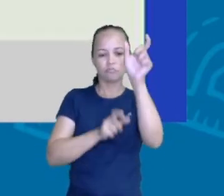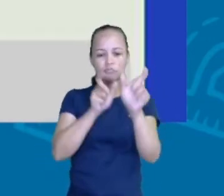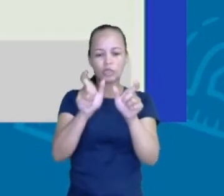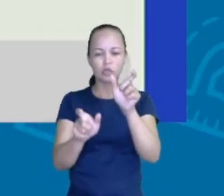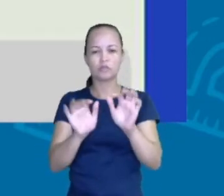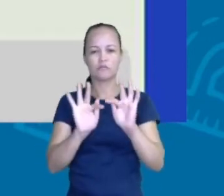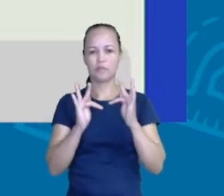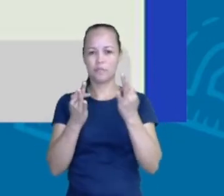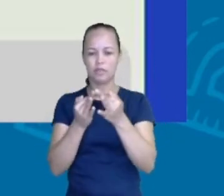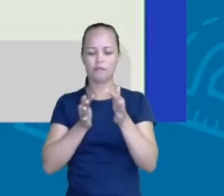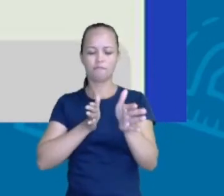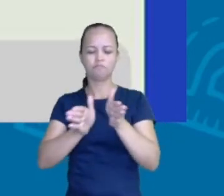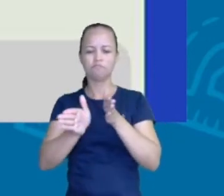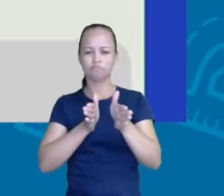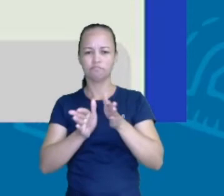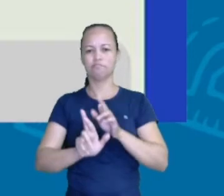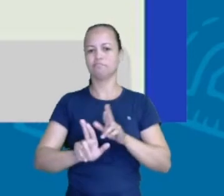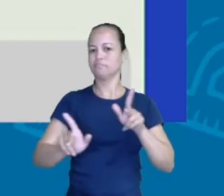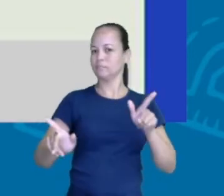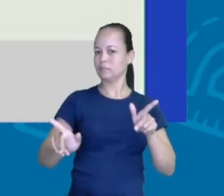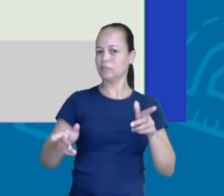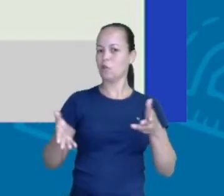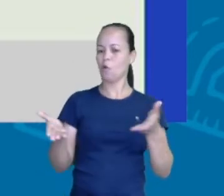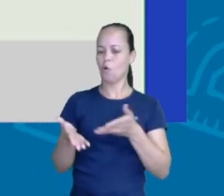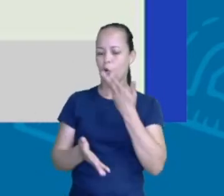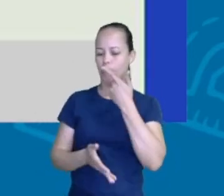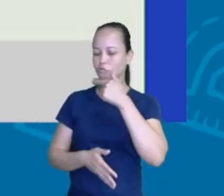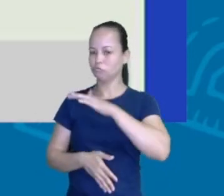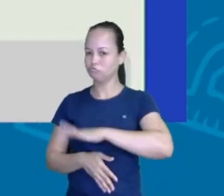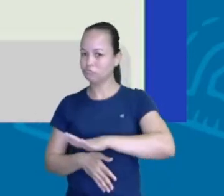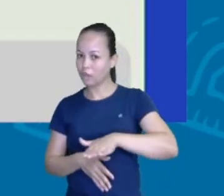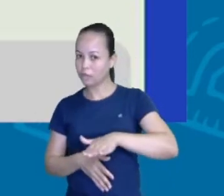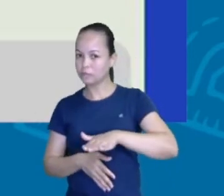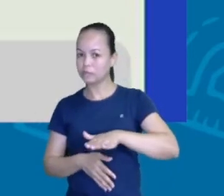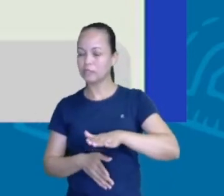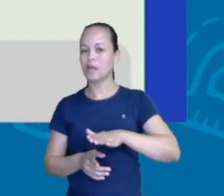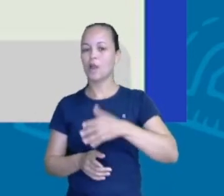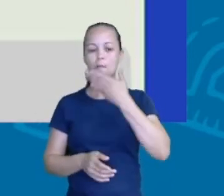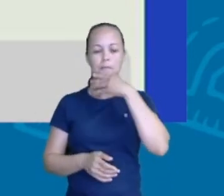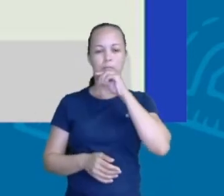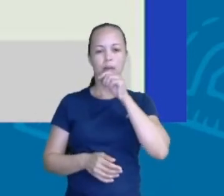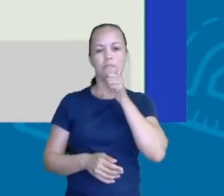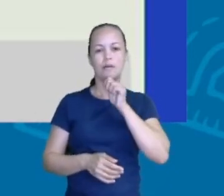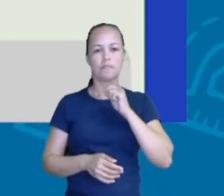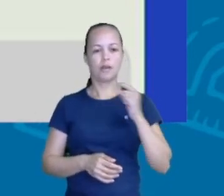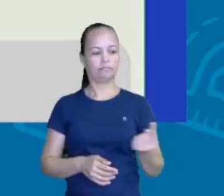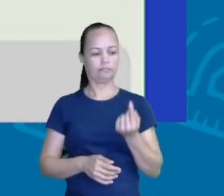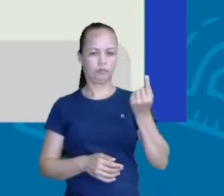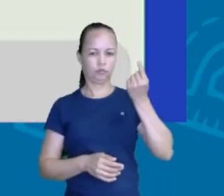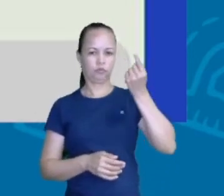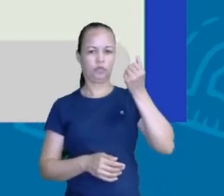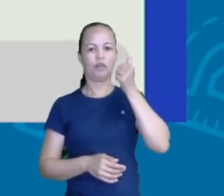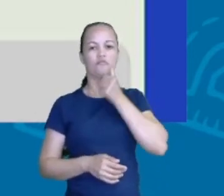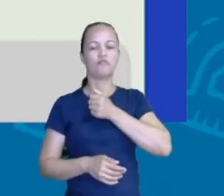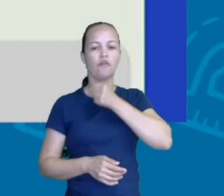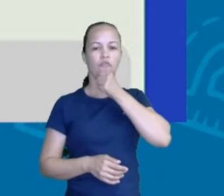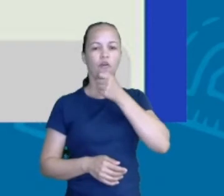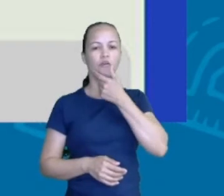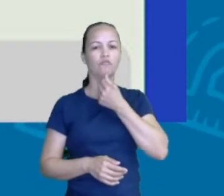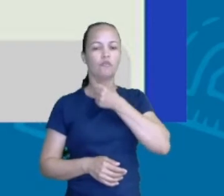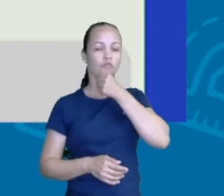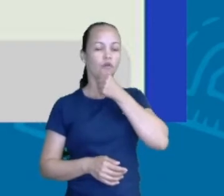vida diferente. Hoje você está na infância, sua mãe e seu papai estão na fase adulta, sua vovó está na fase